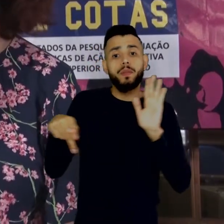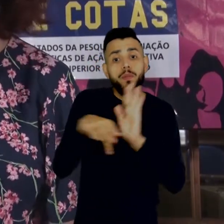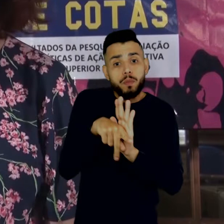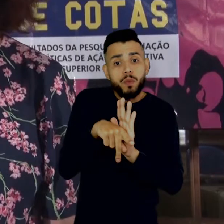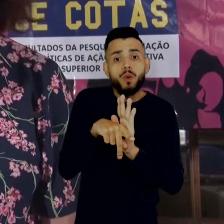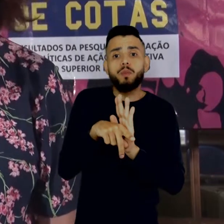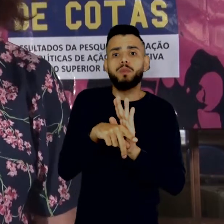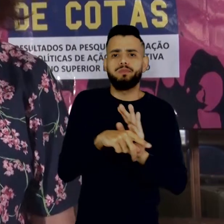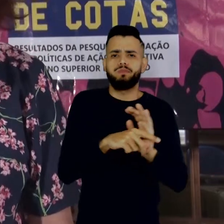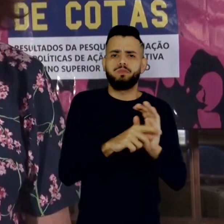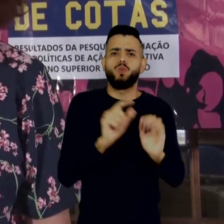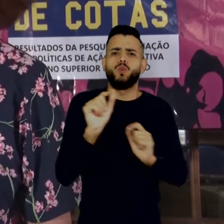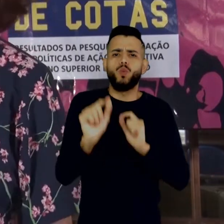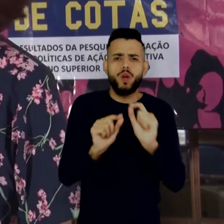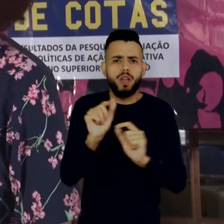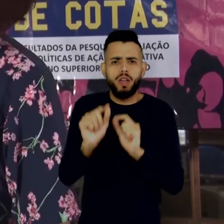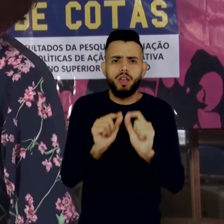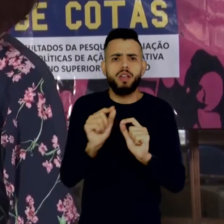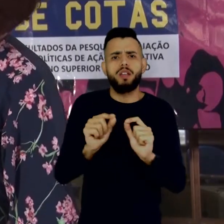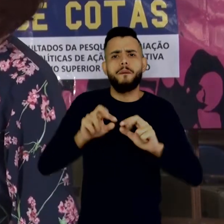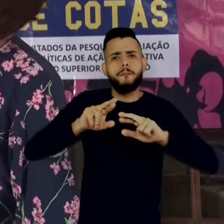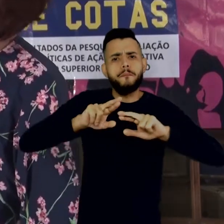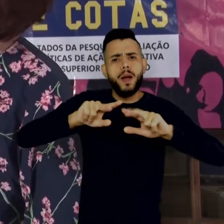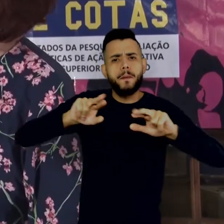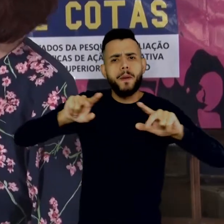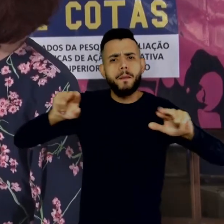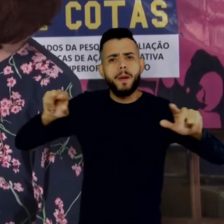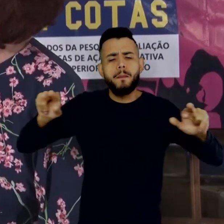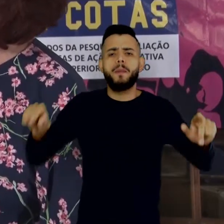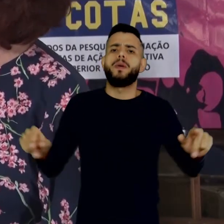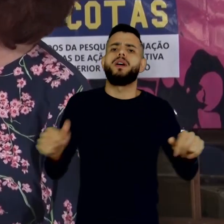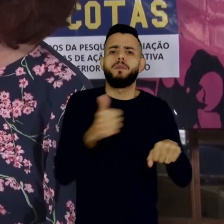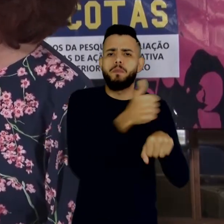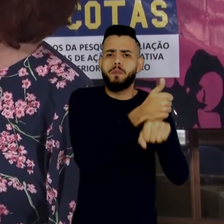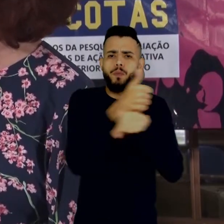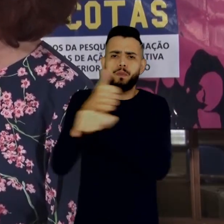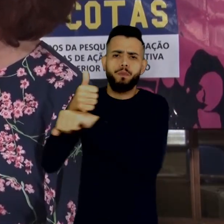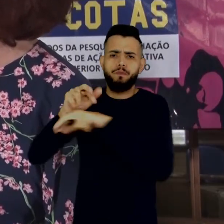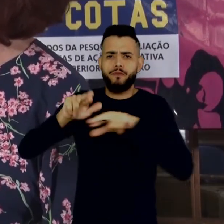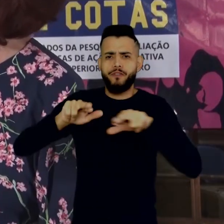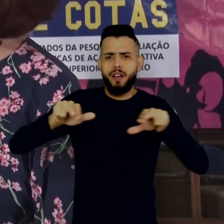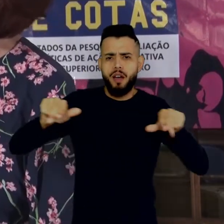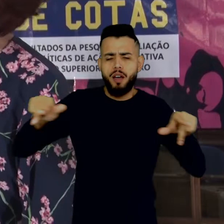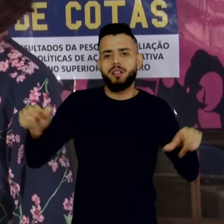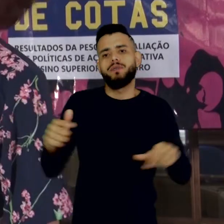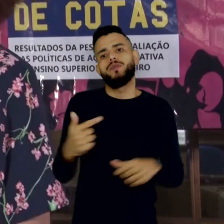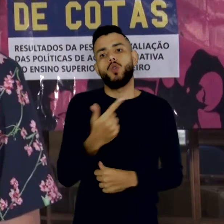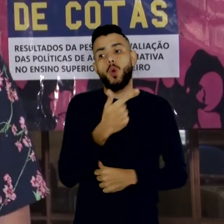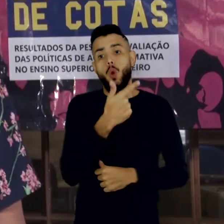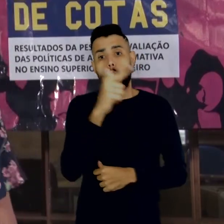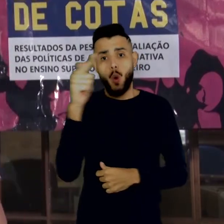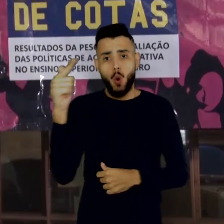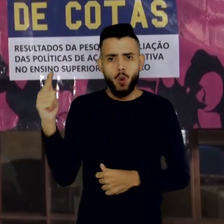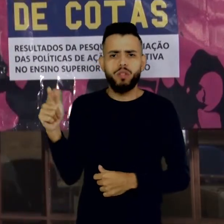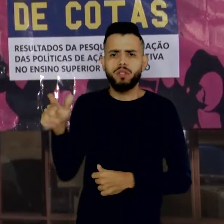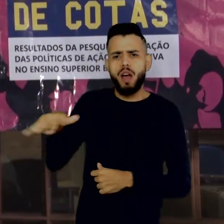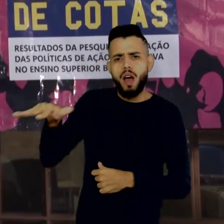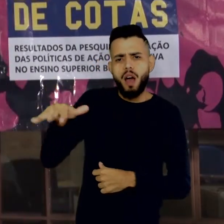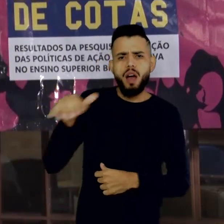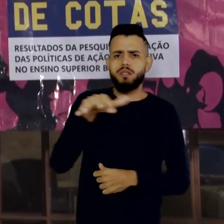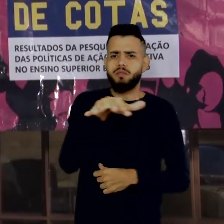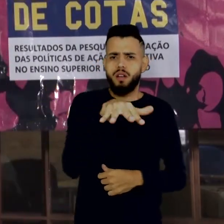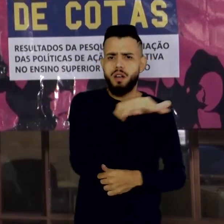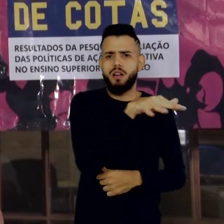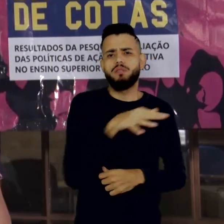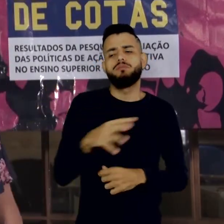epistêmicas, entendidas, né, como cotas de diversificação curricular na perspectiva de outras matrizes, em especial das